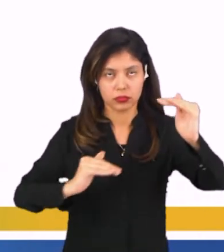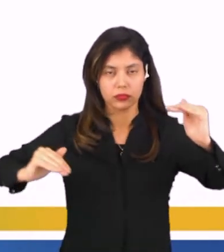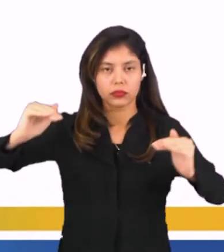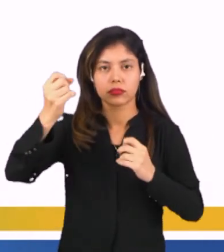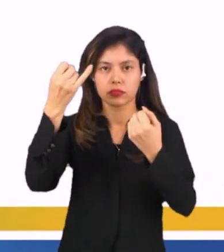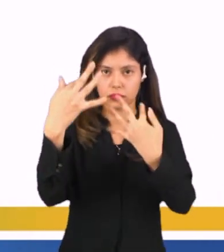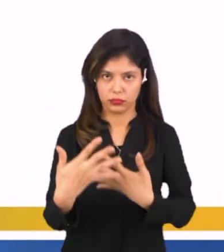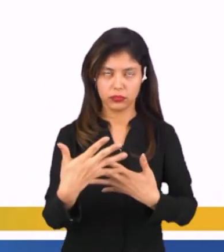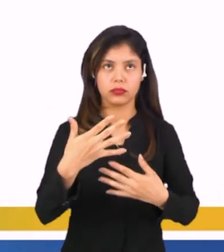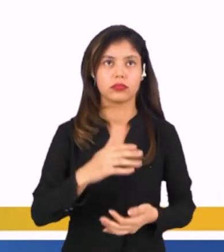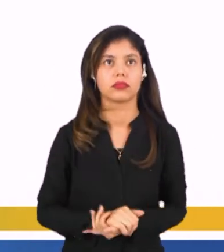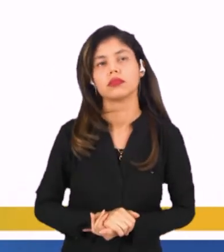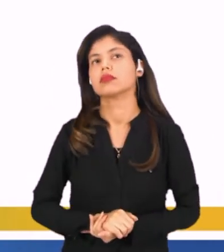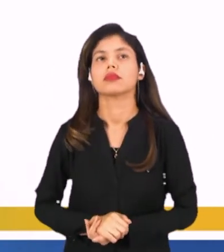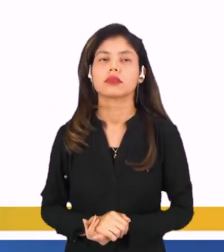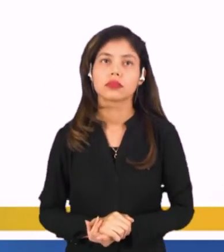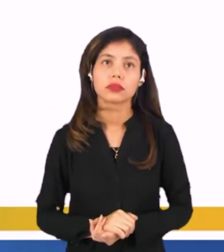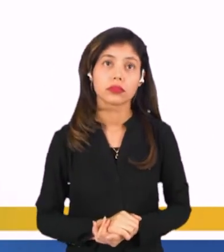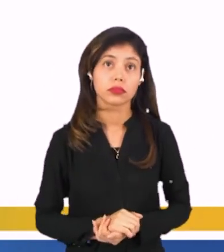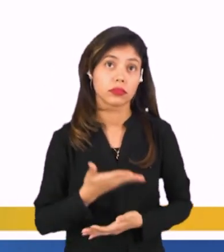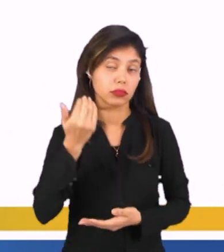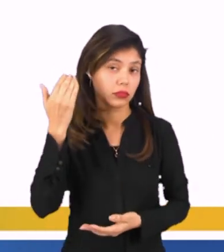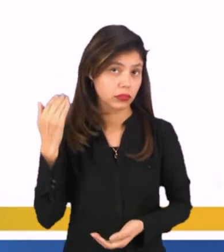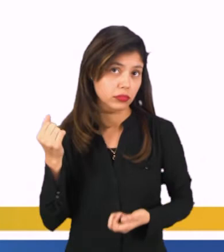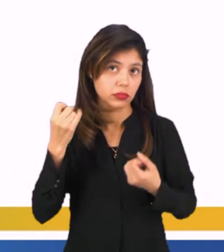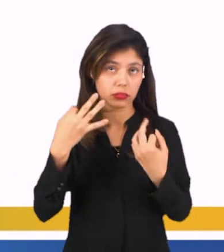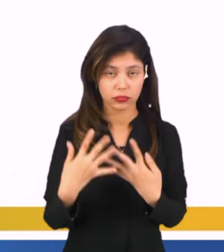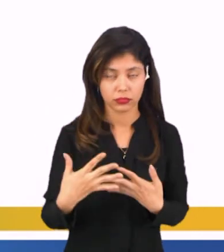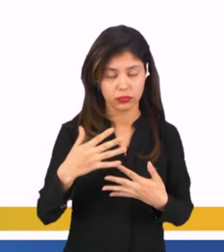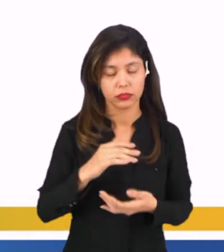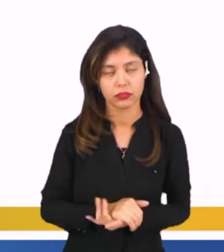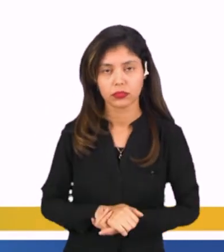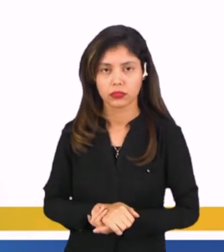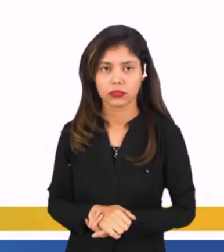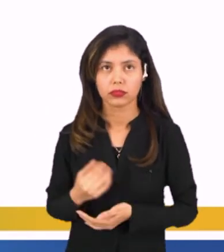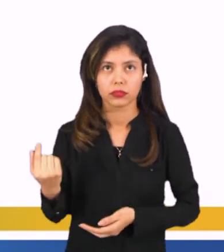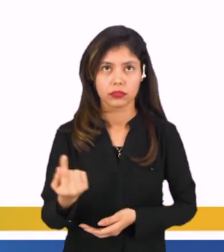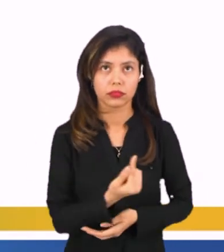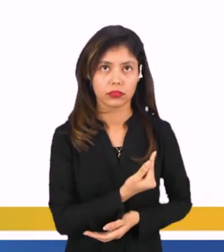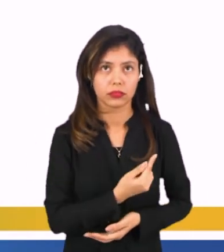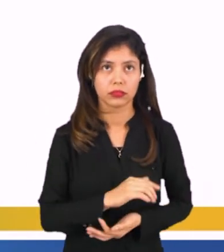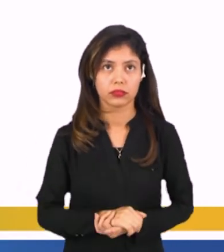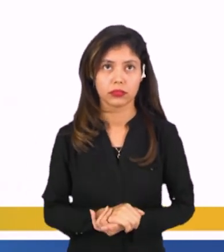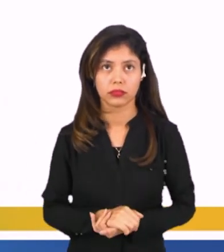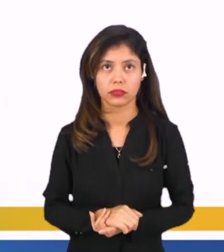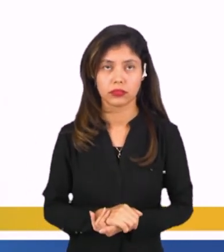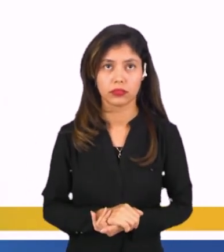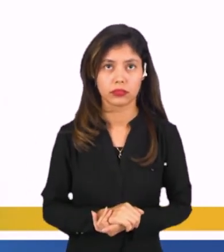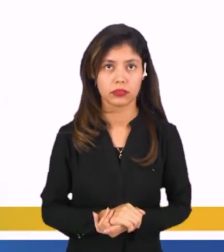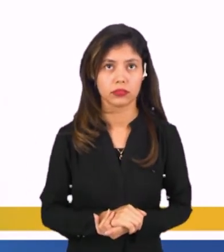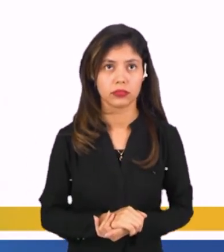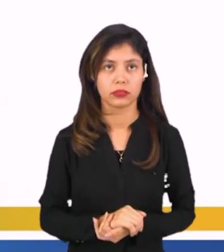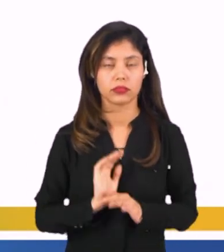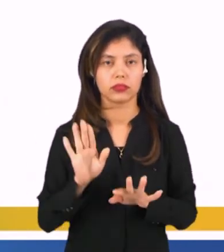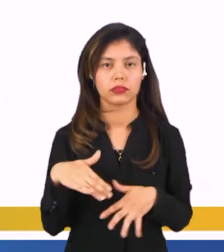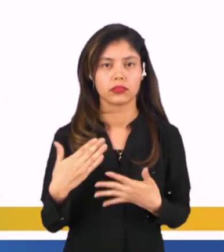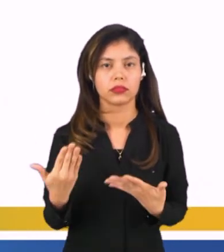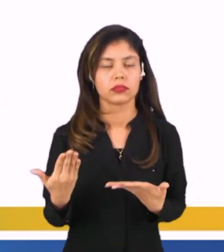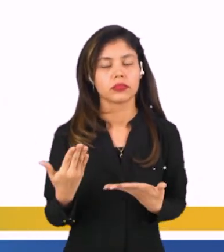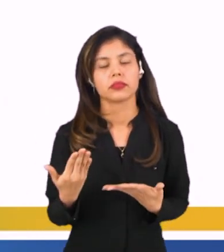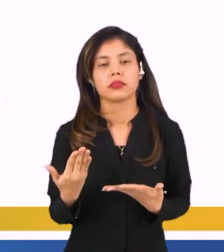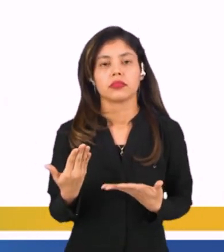autores citados arriba o anteriormente citados. No se olviden de especificar cuáles